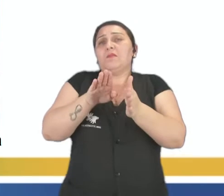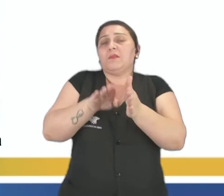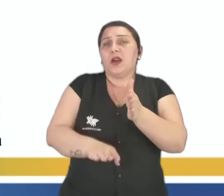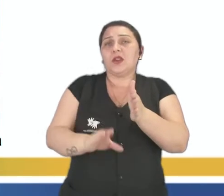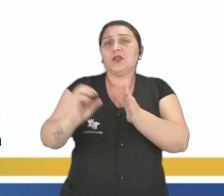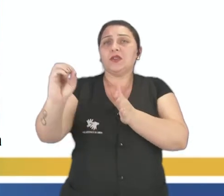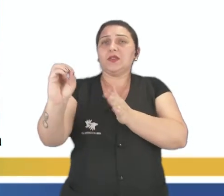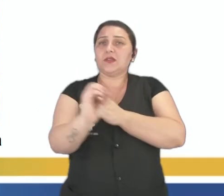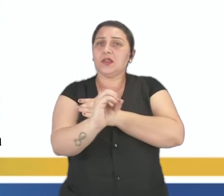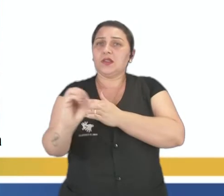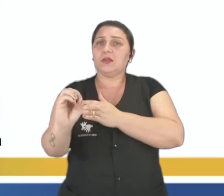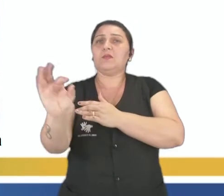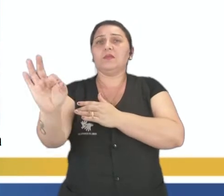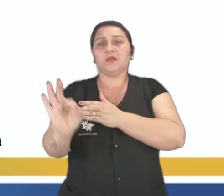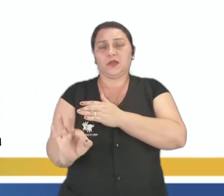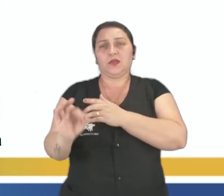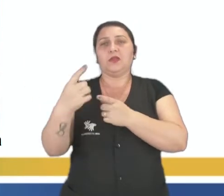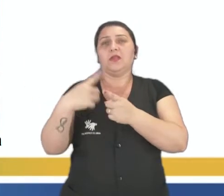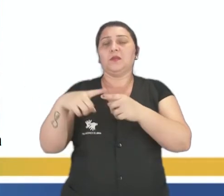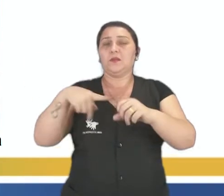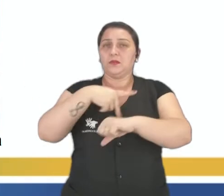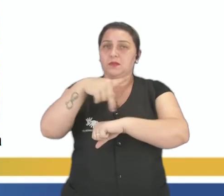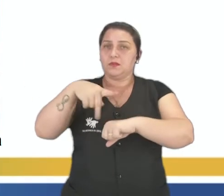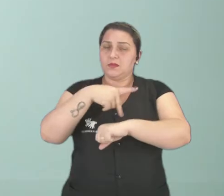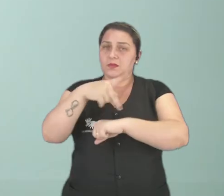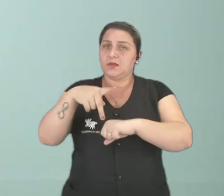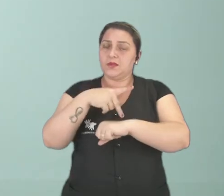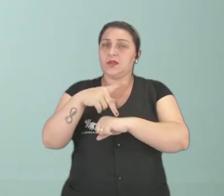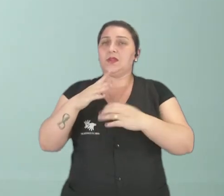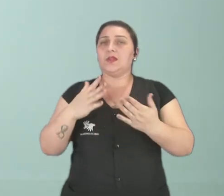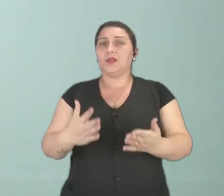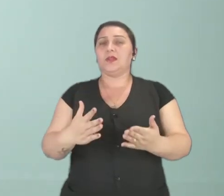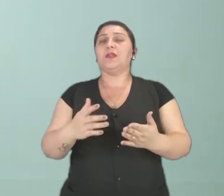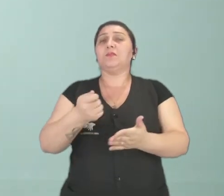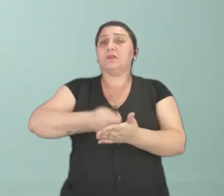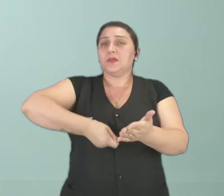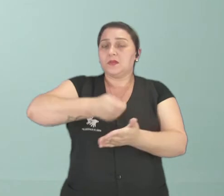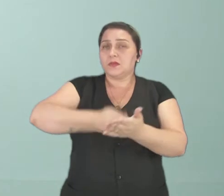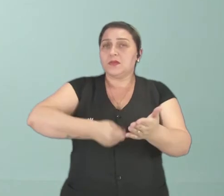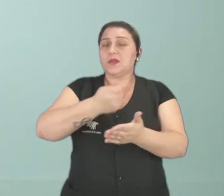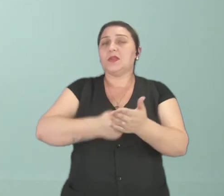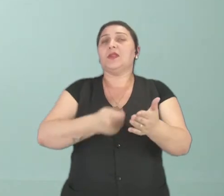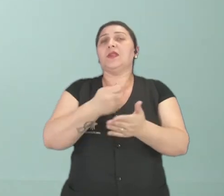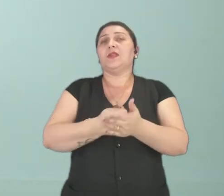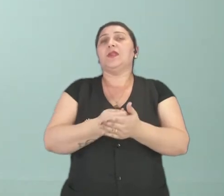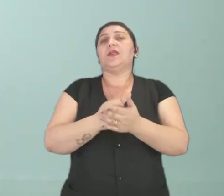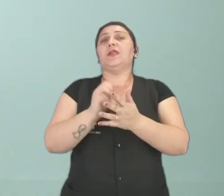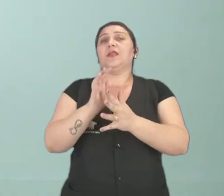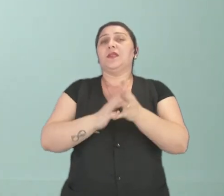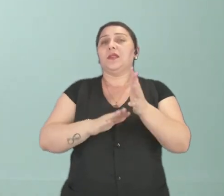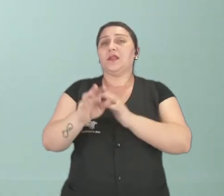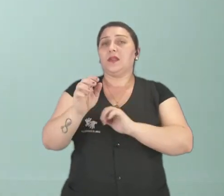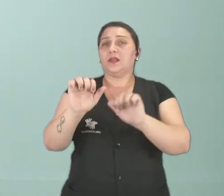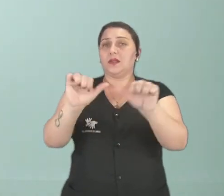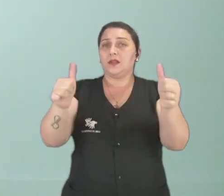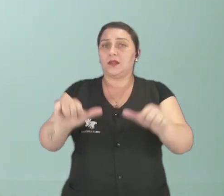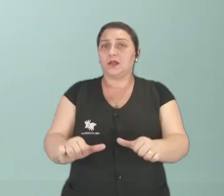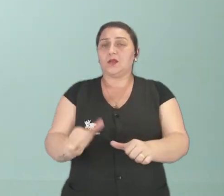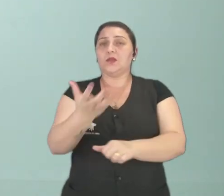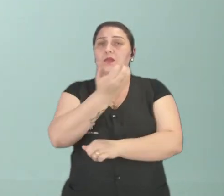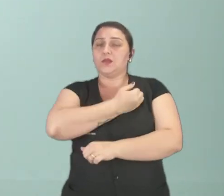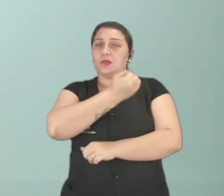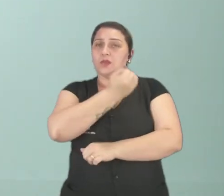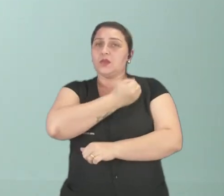de zero. Ou seja, são países que são, em função disso, obrigados a importar mão de obra porque o número